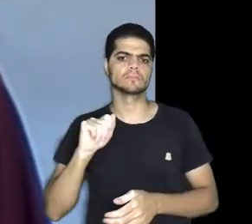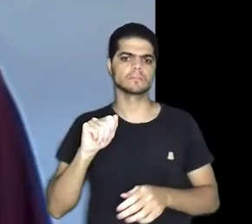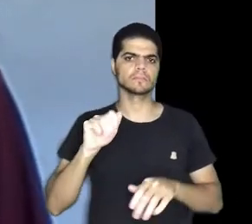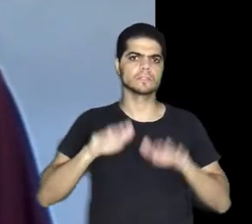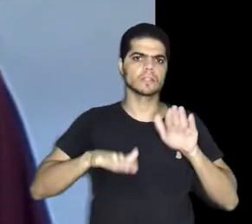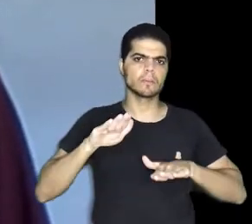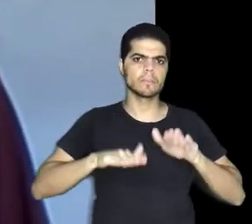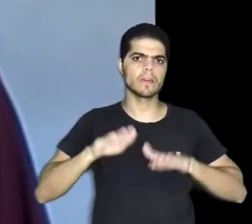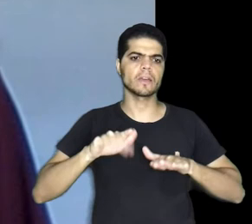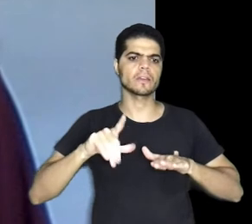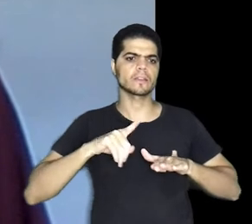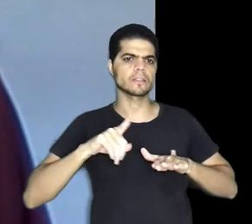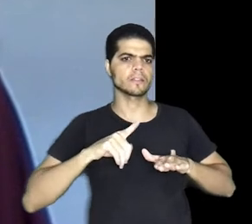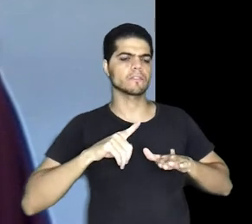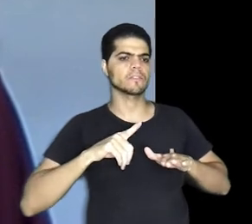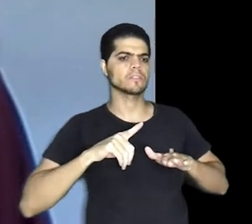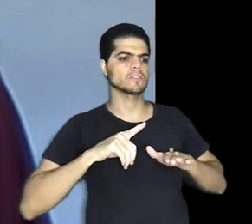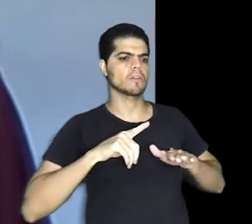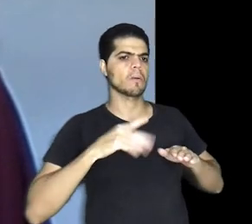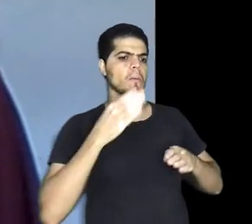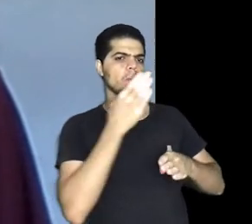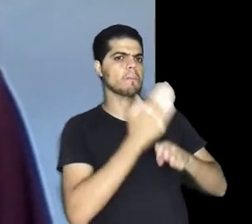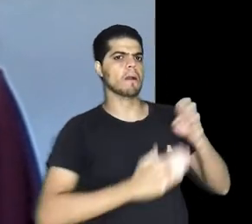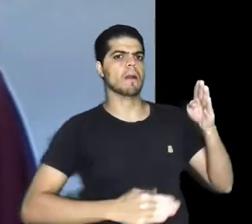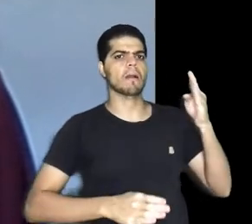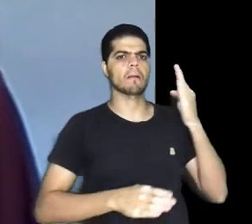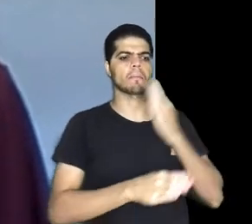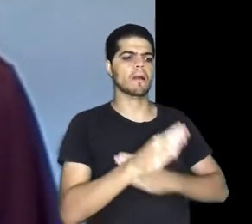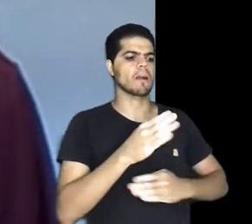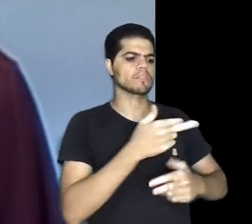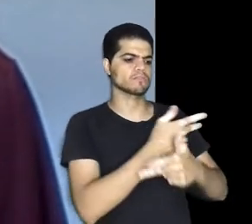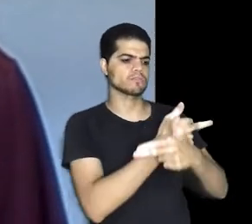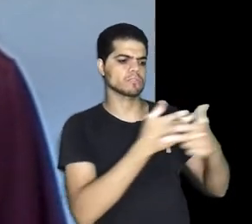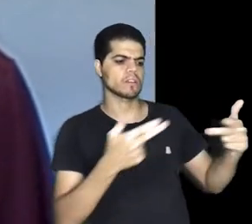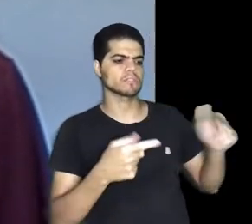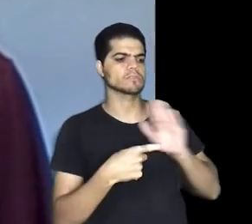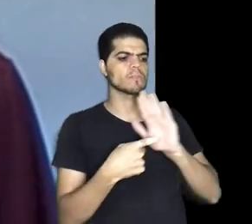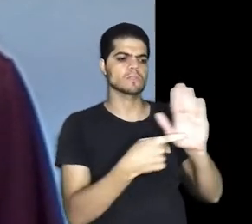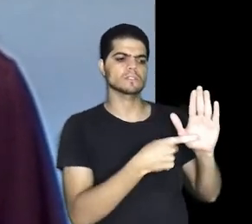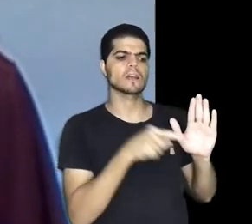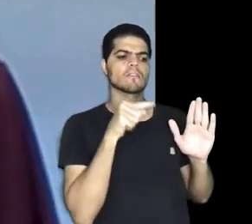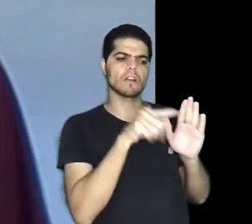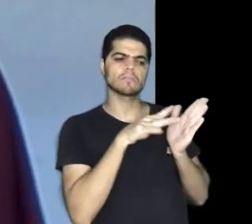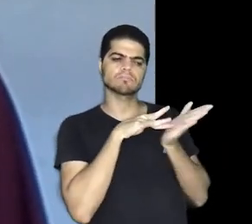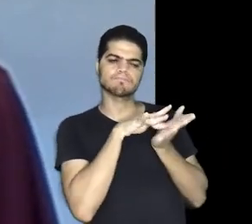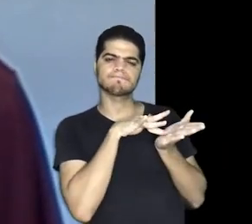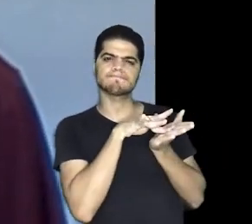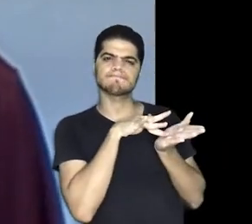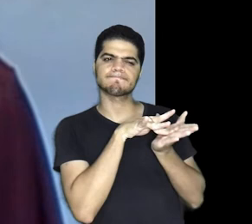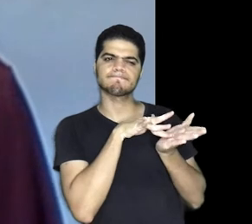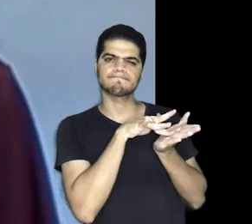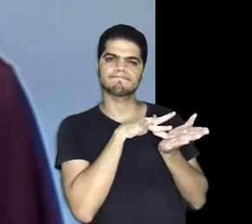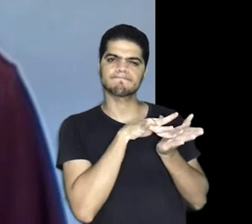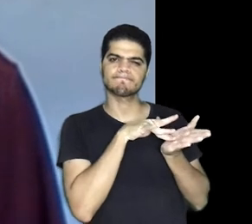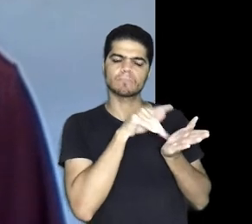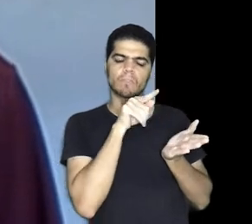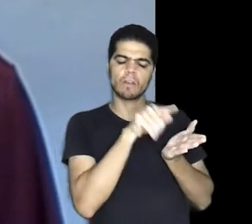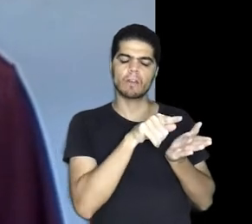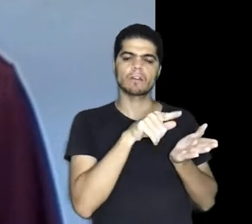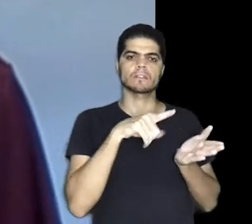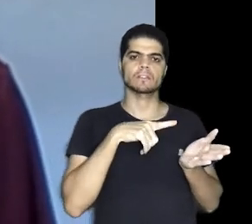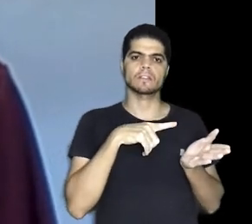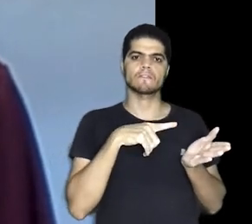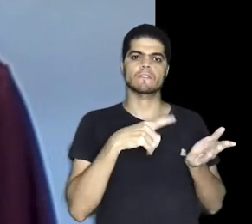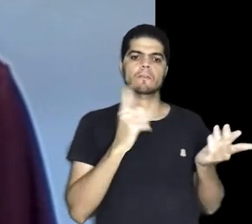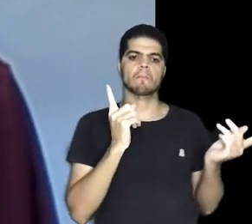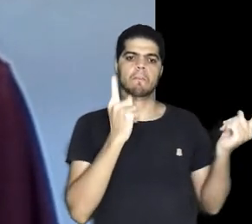outrora martirizado como um subversivo e alguém que ameaça a ordem estabelecida. Fazendo um link com